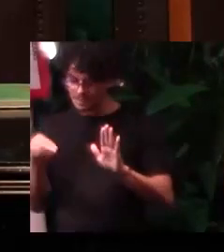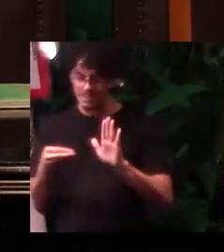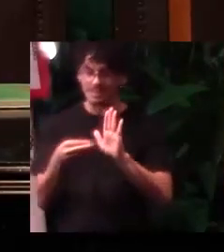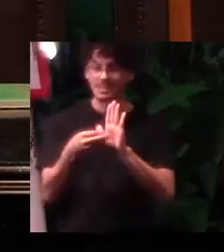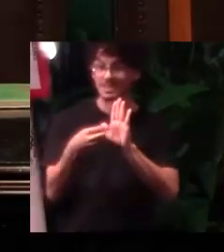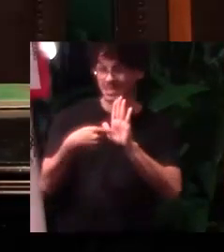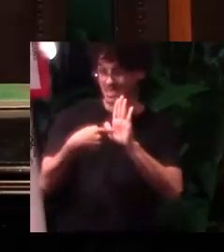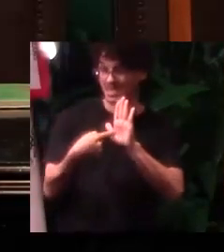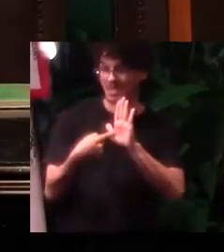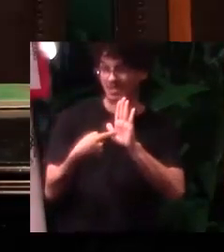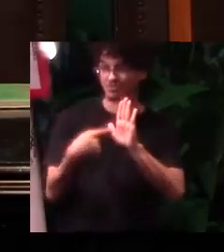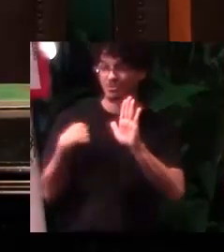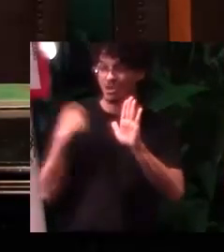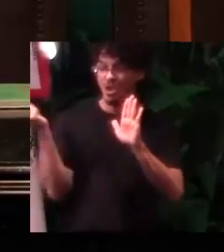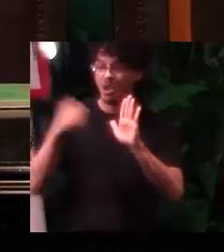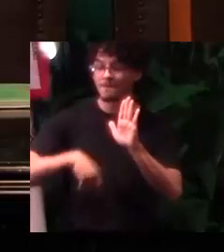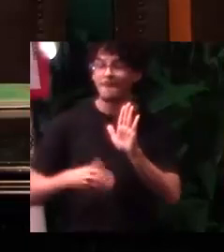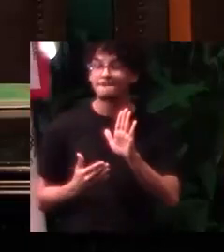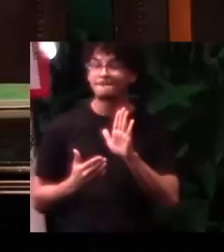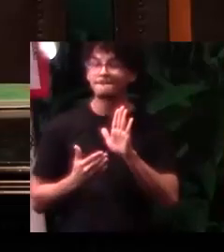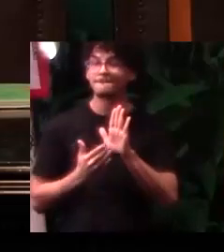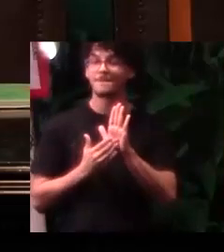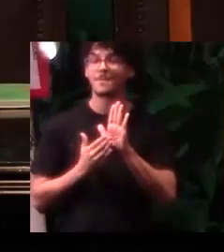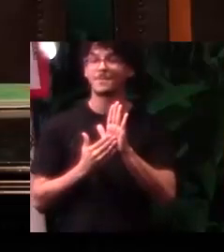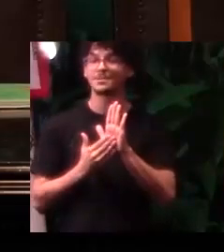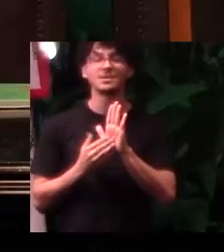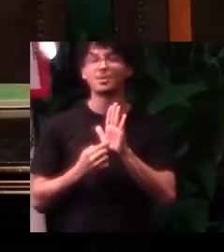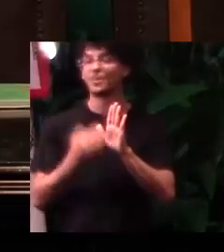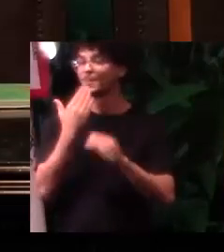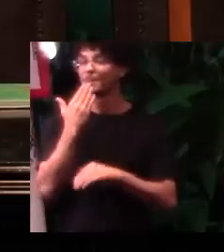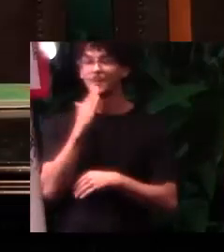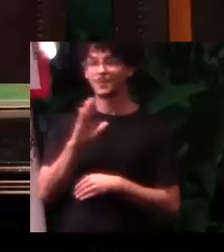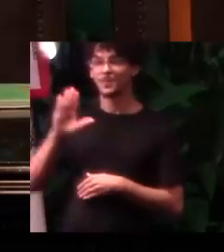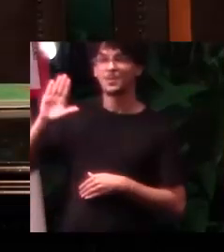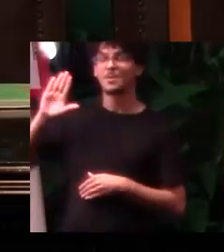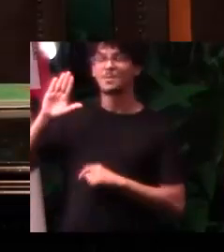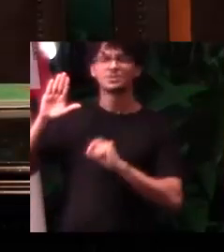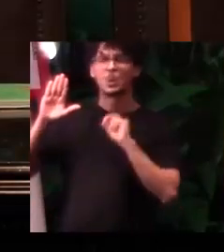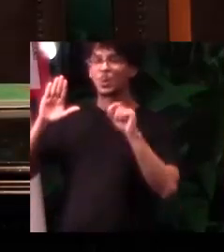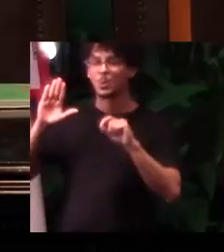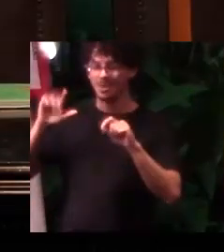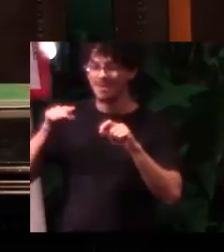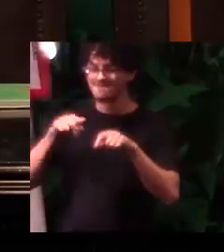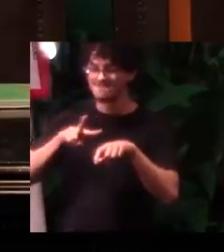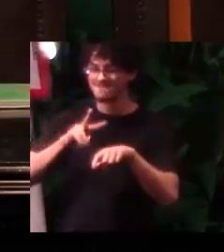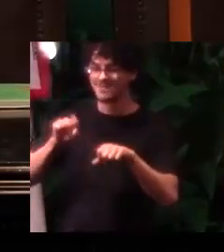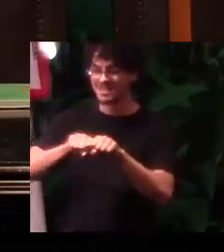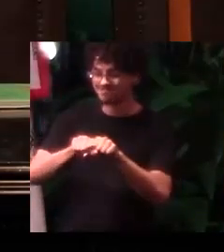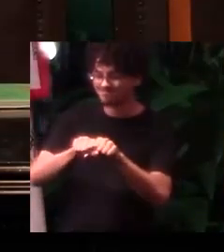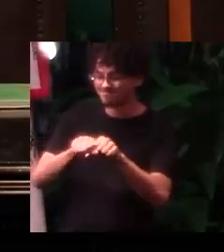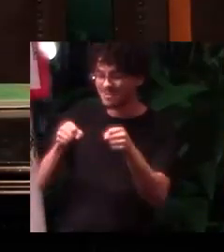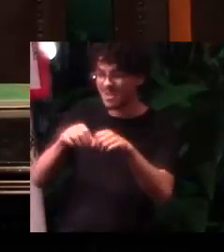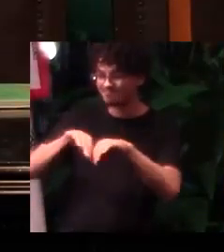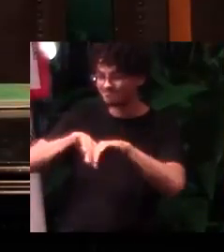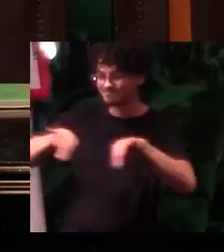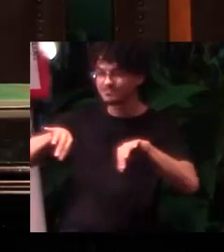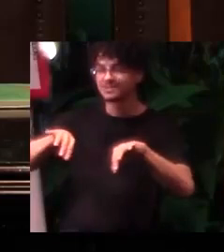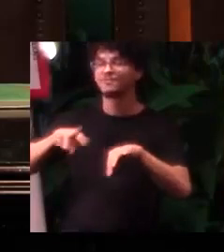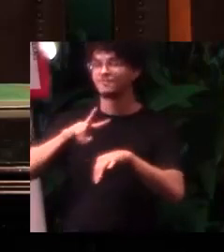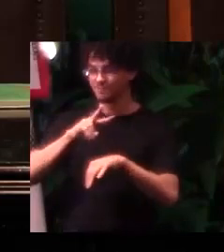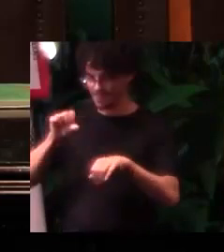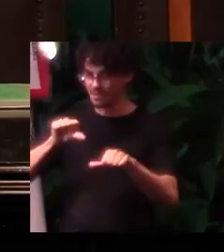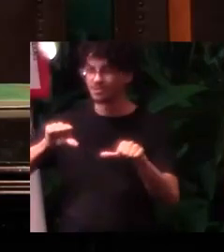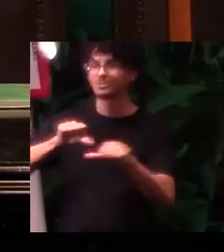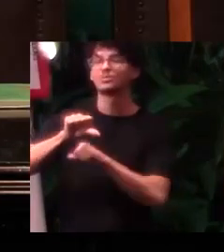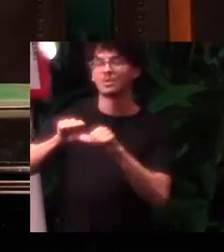contida em si mesmo a promessa dessa ruptura, que é feita, inclusive, se atentarem-se